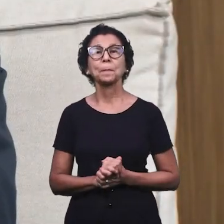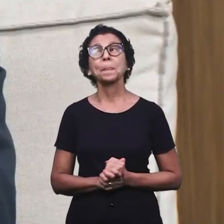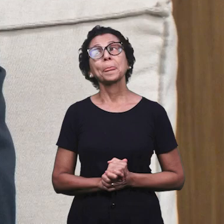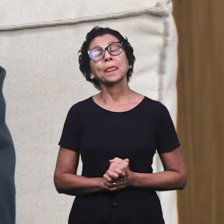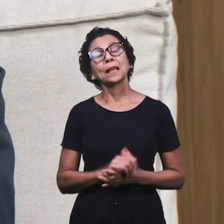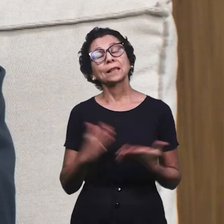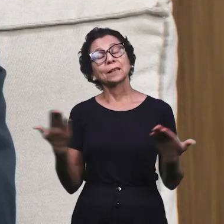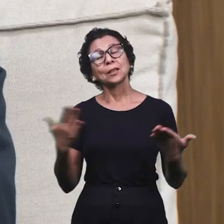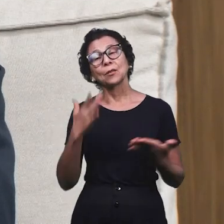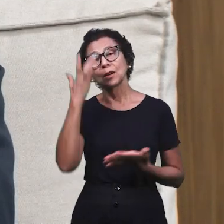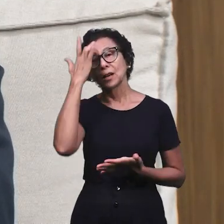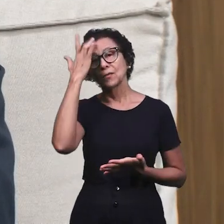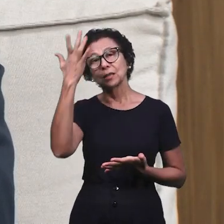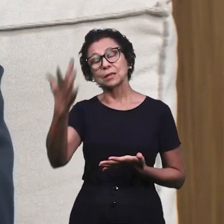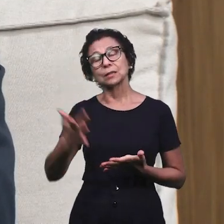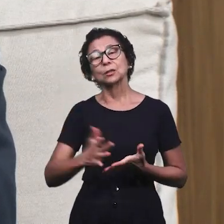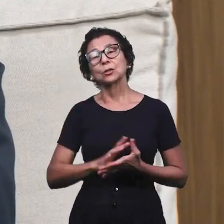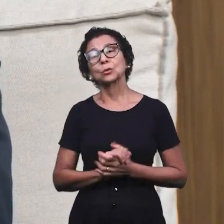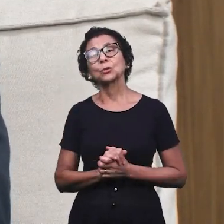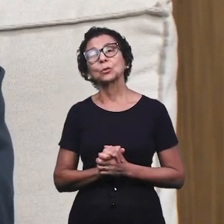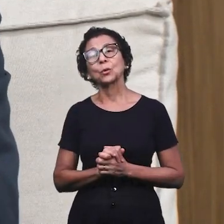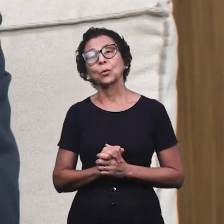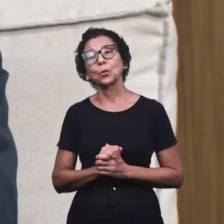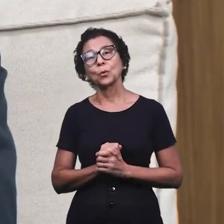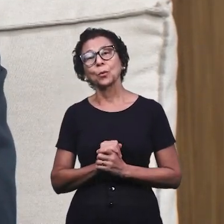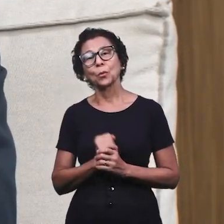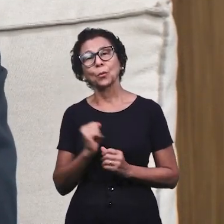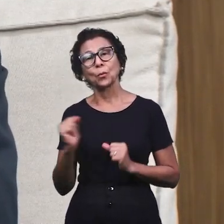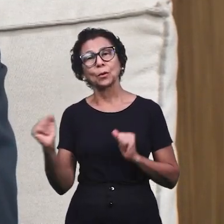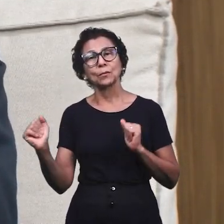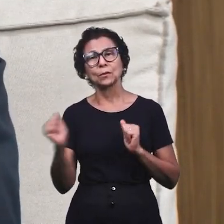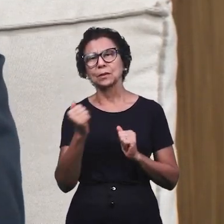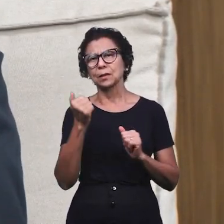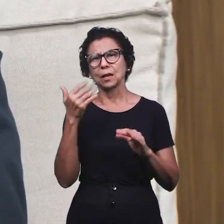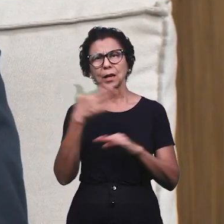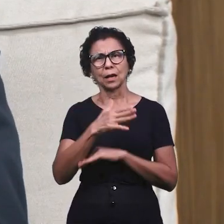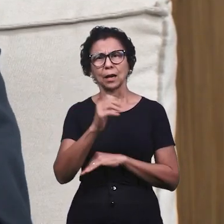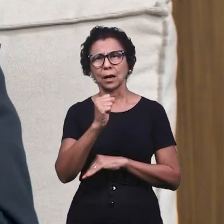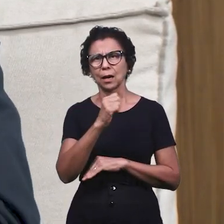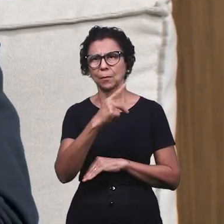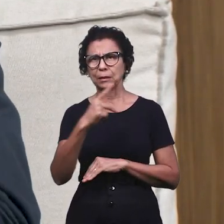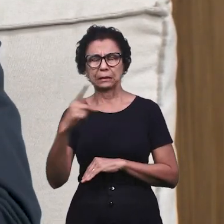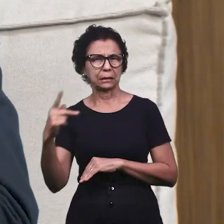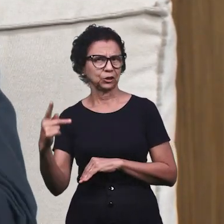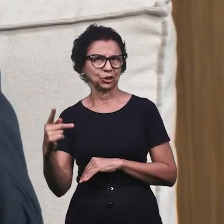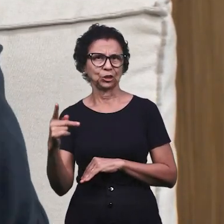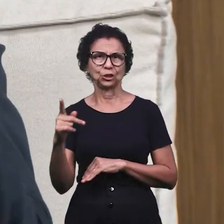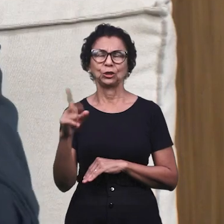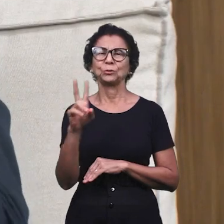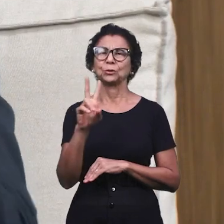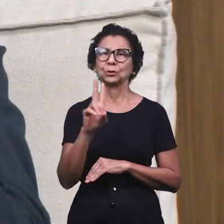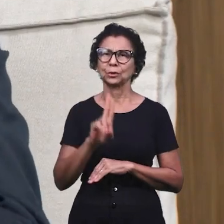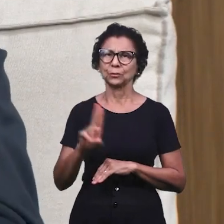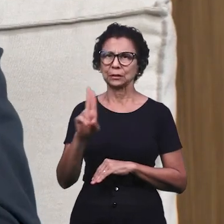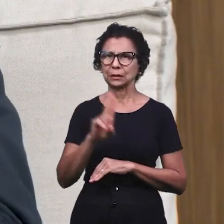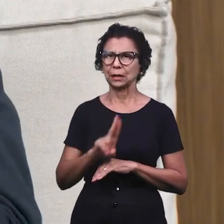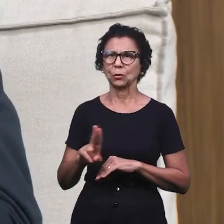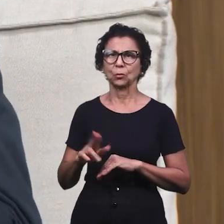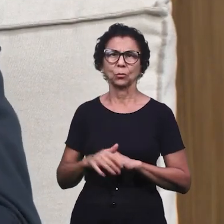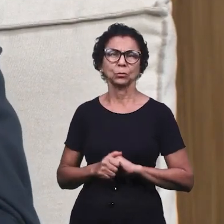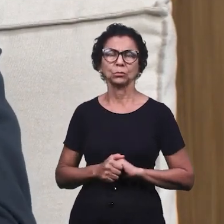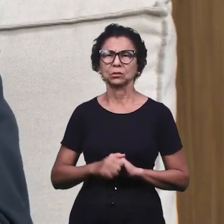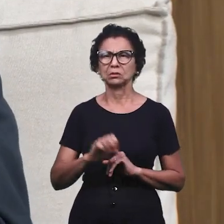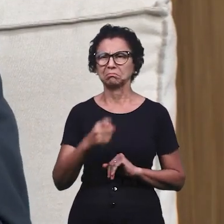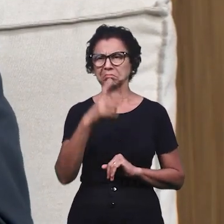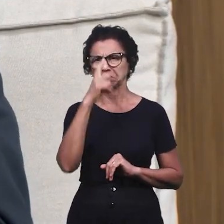a troca de e-mails, você entra nos aplicativos que são utilizados pelos seus fornecedores, seja